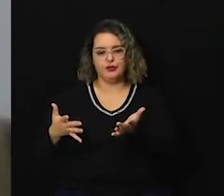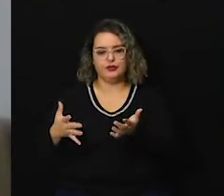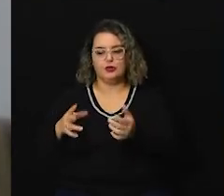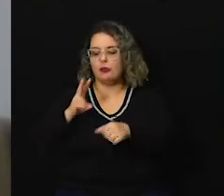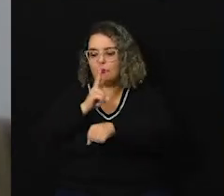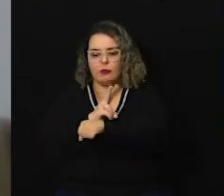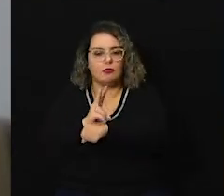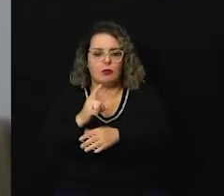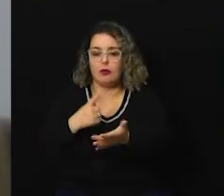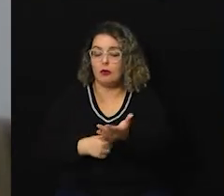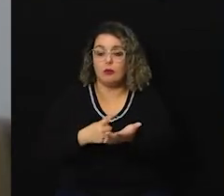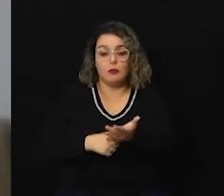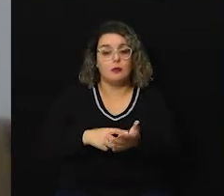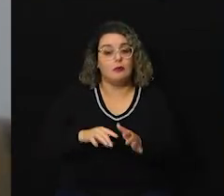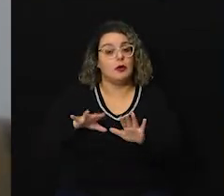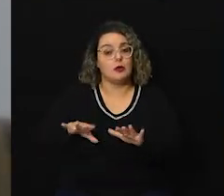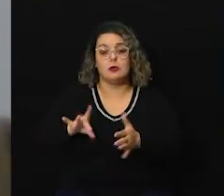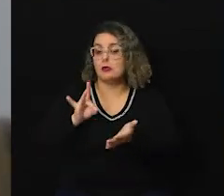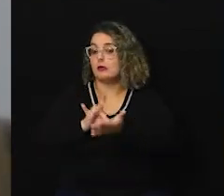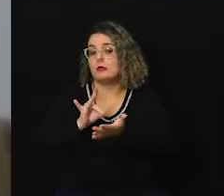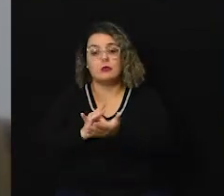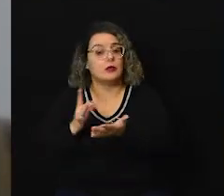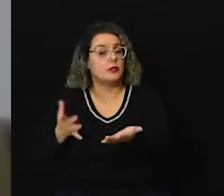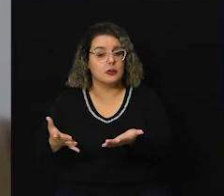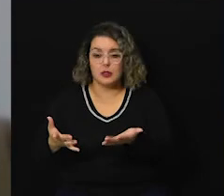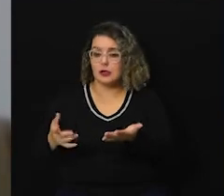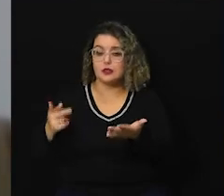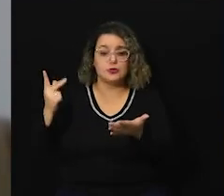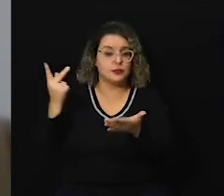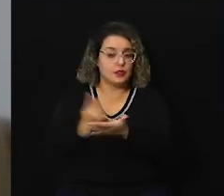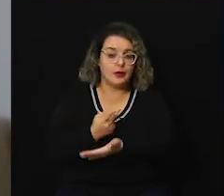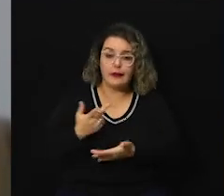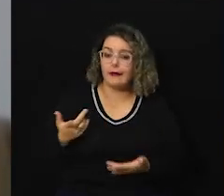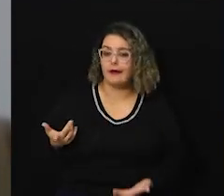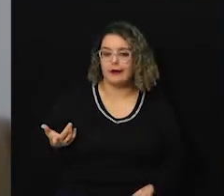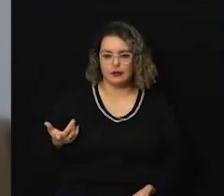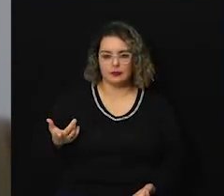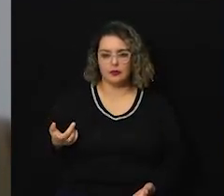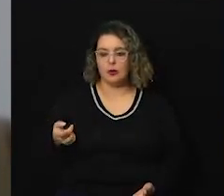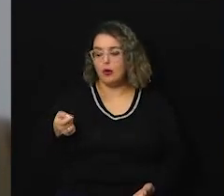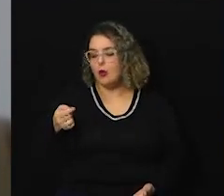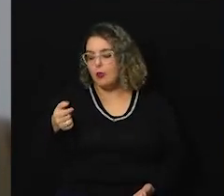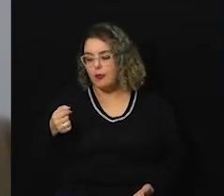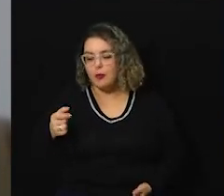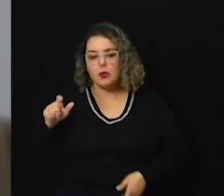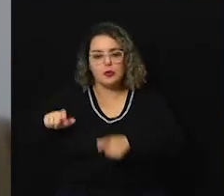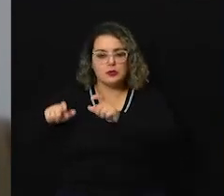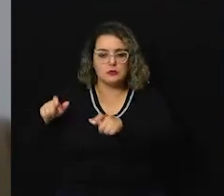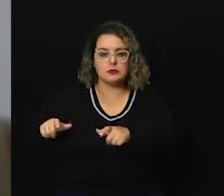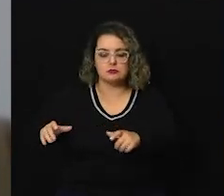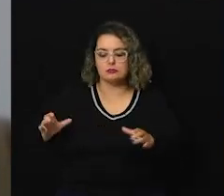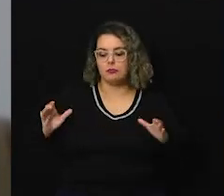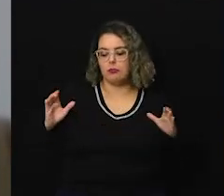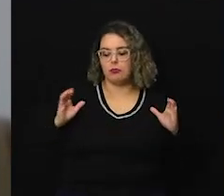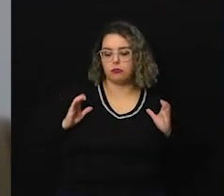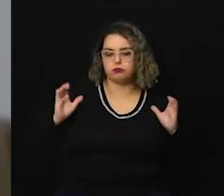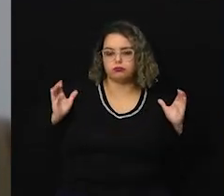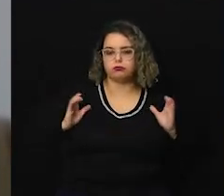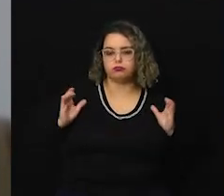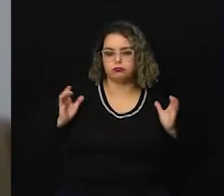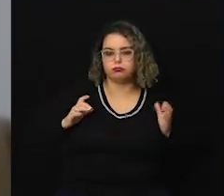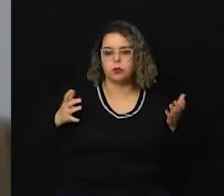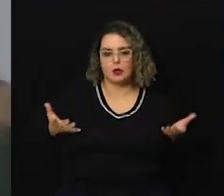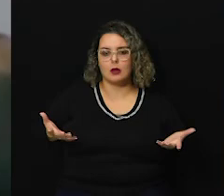é um apropriação ilícita diárias né com poucas pessoas ganhando muito né a